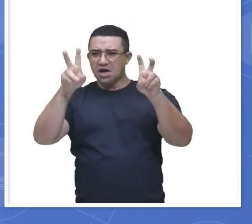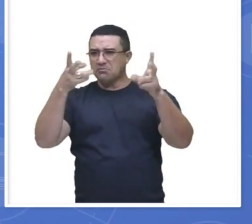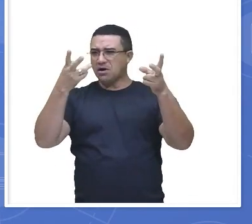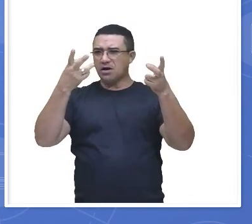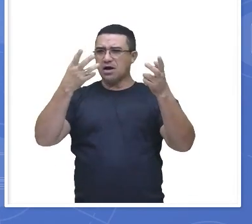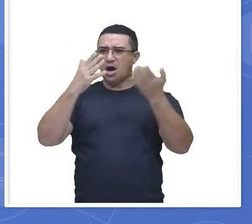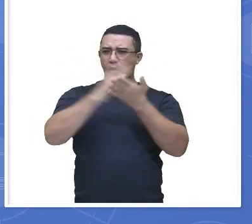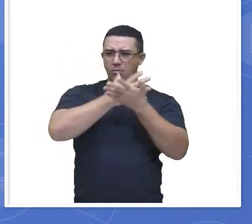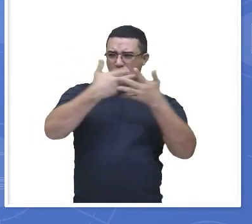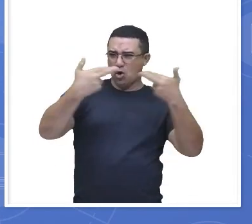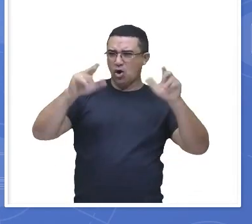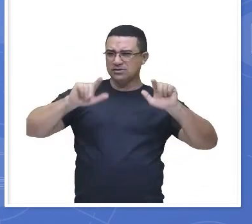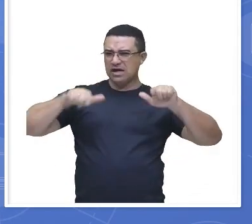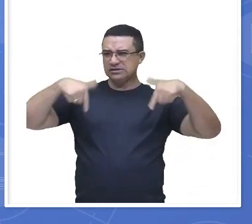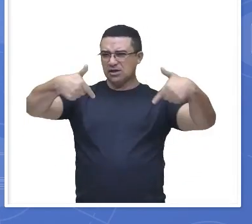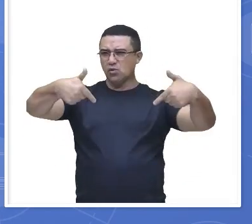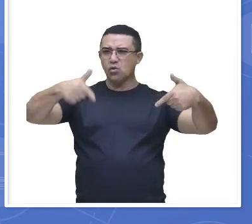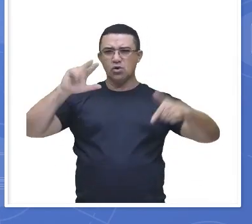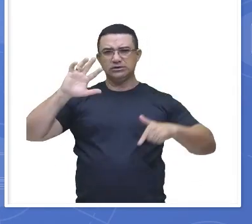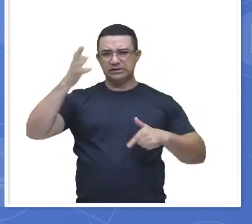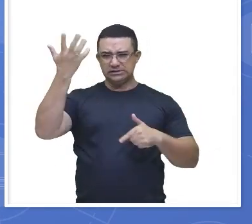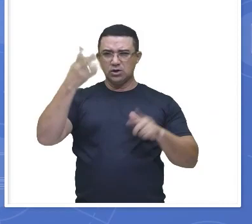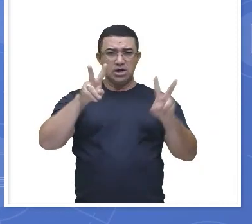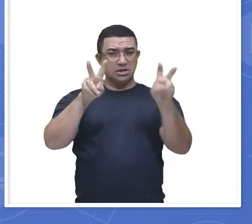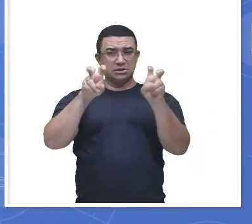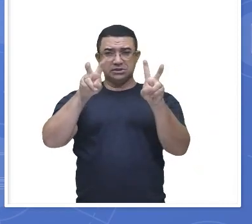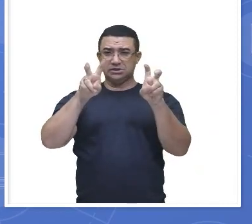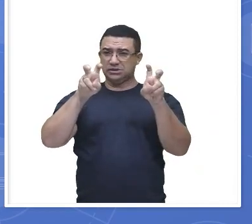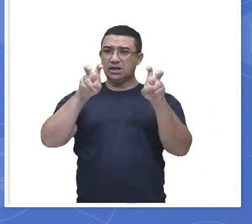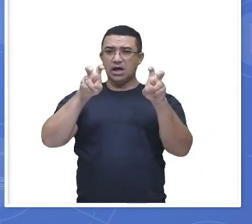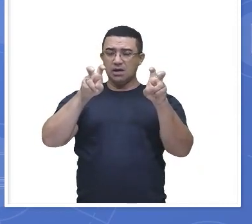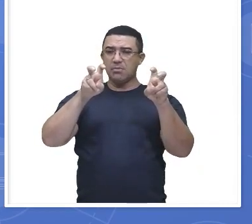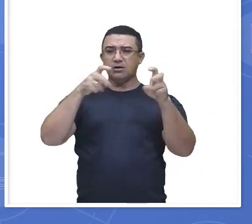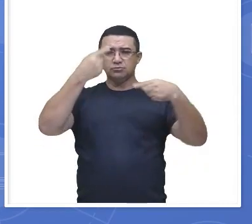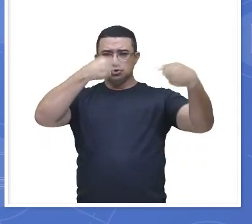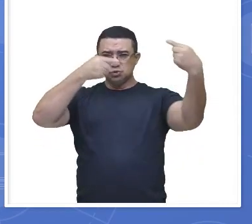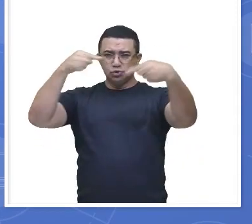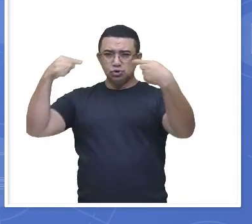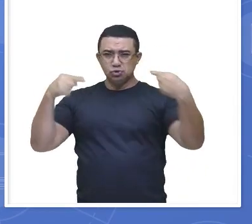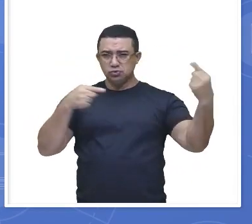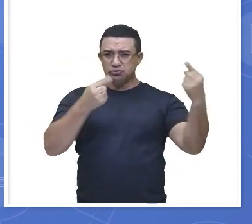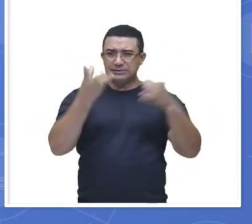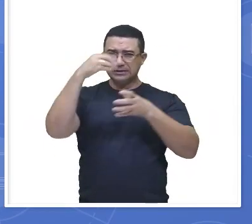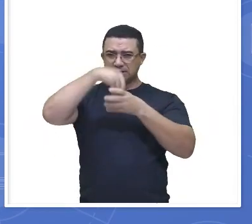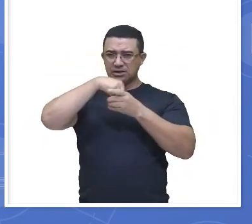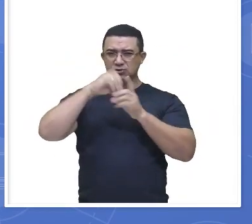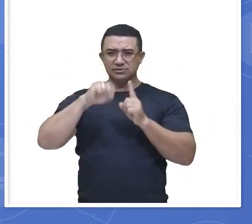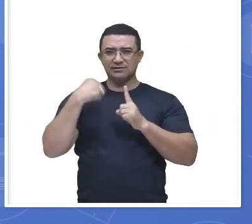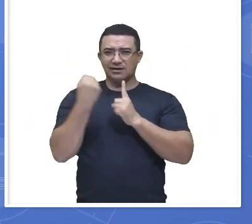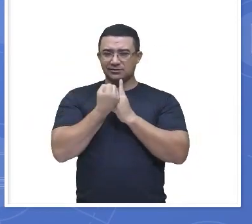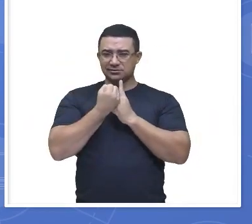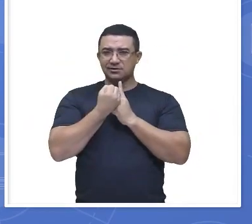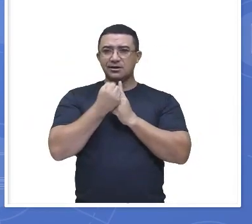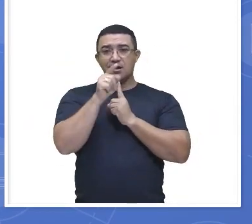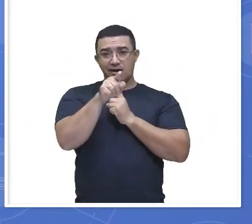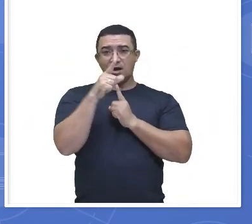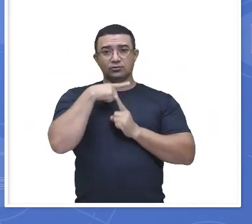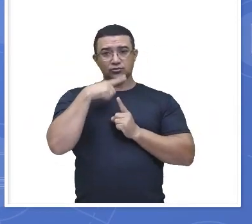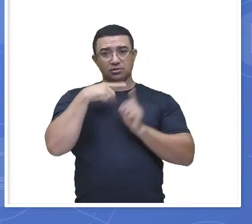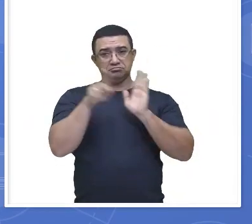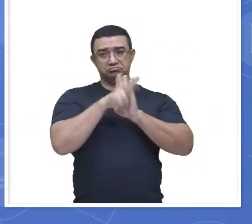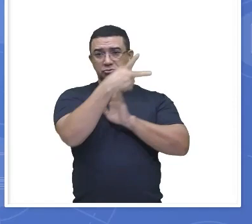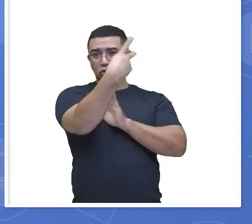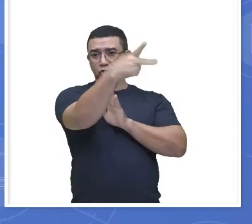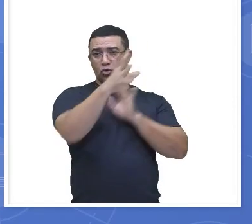situação polêmica, a partir de um tema que está muito em discussão na sociedade. Aí você tem uma opinião